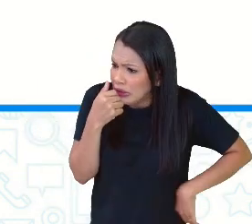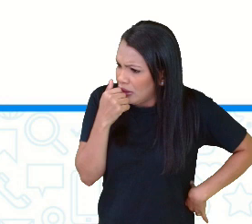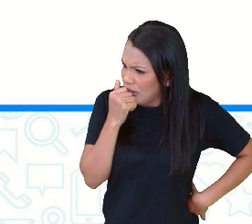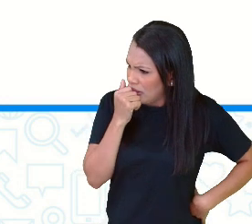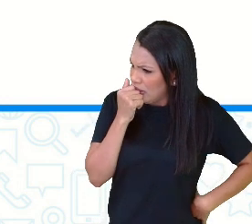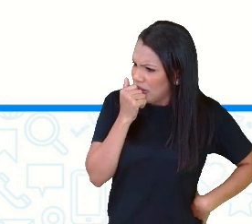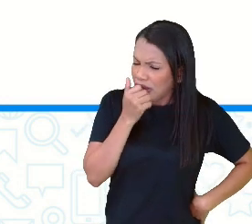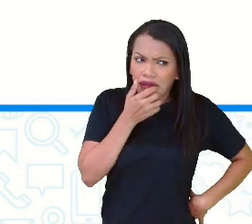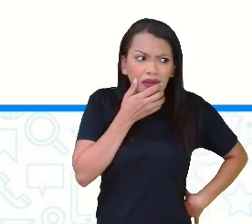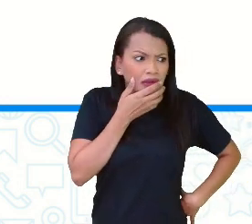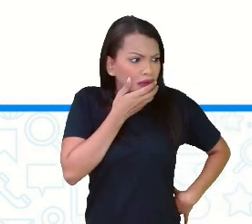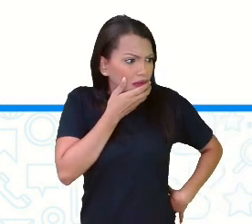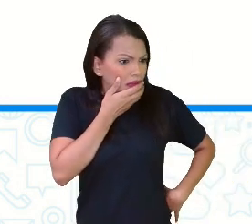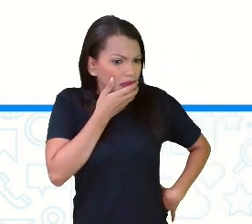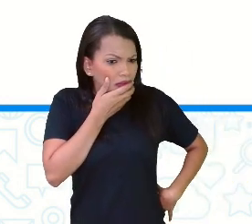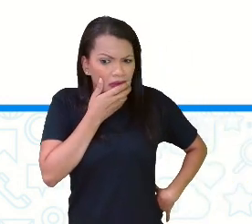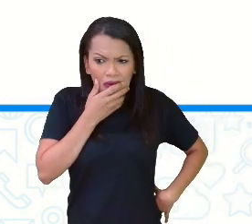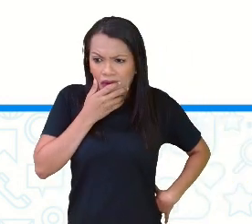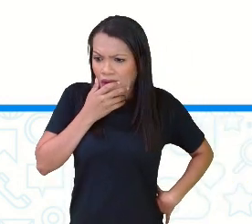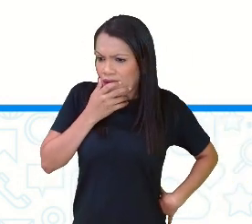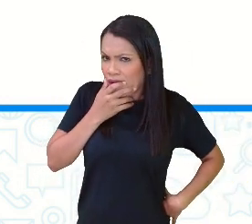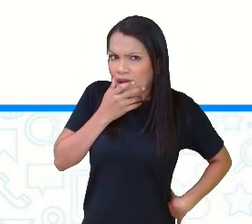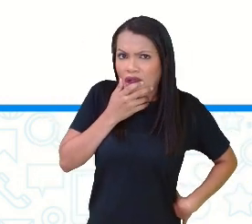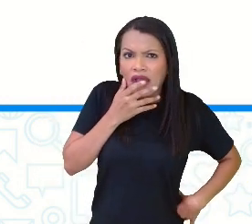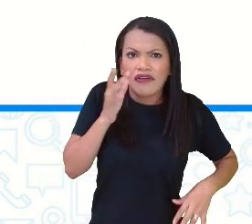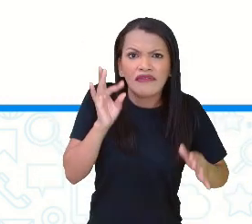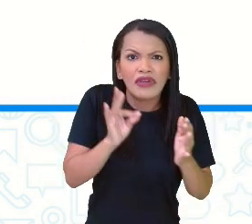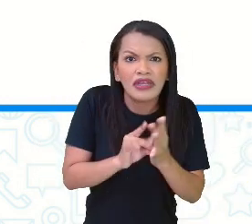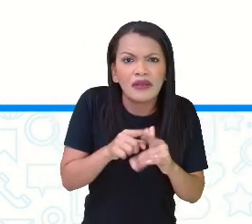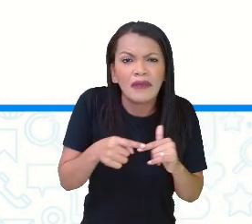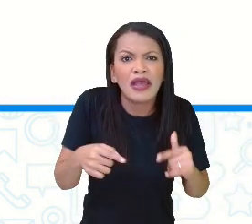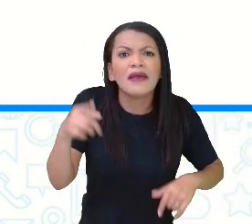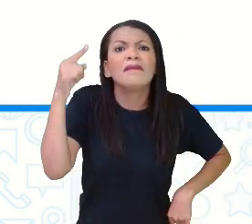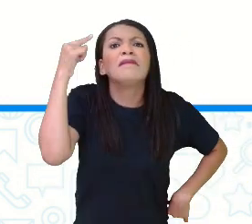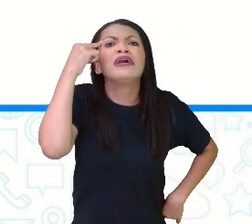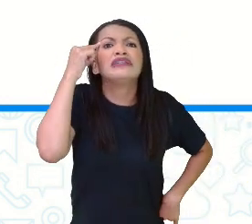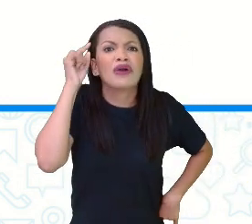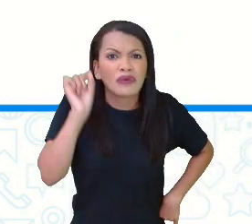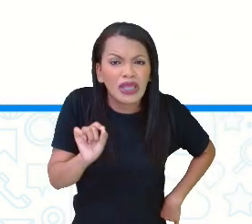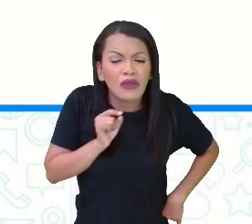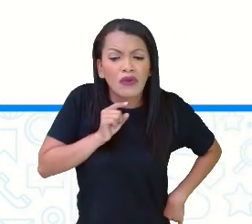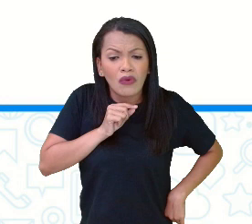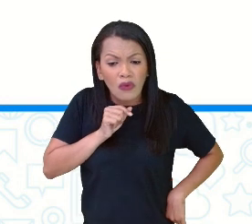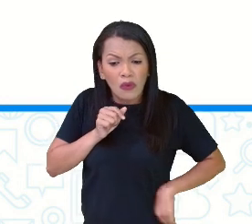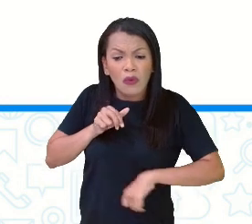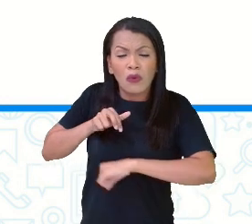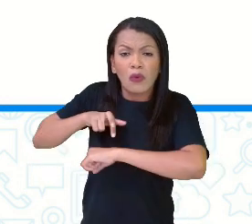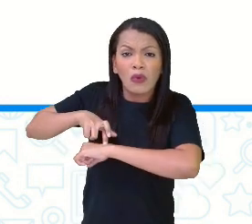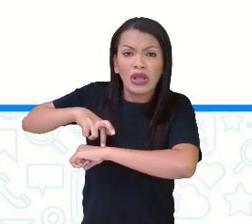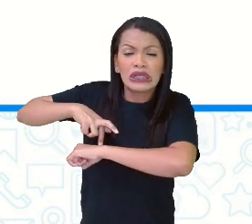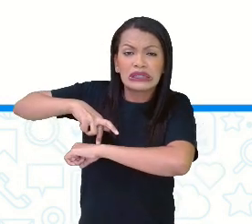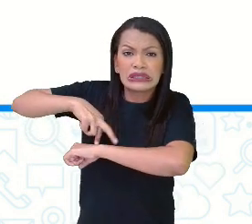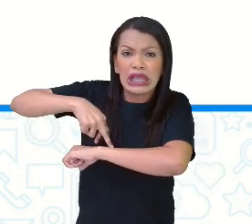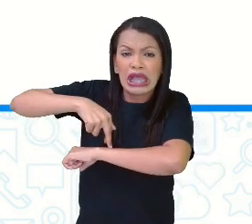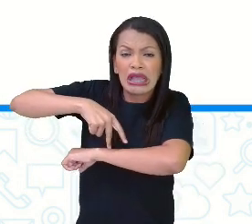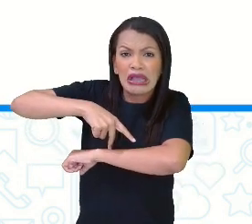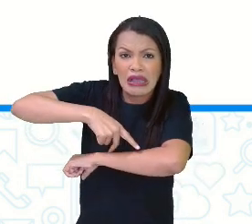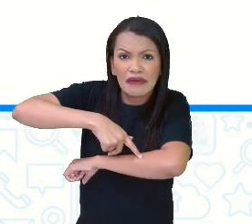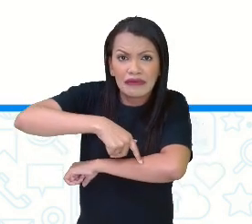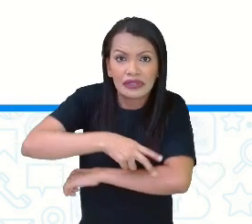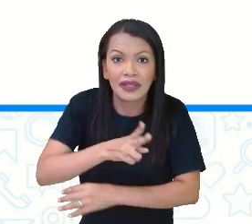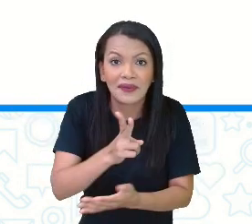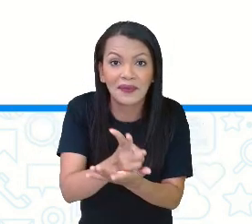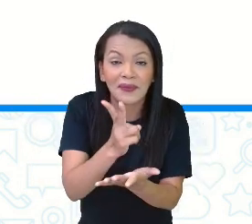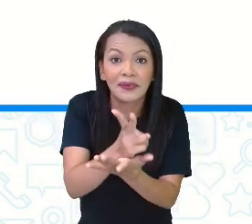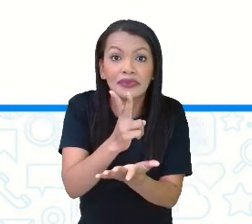aquelas palavras eram a expressão da verdade. Mas pensou, o desfile tem que continuar. E assim, continuou mais